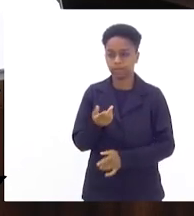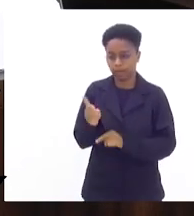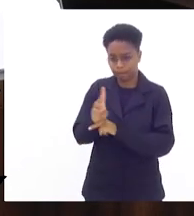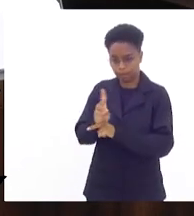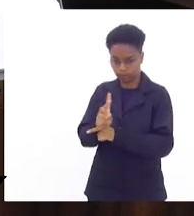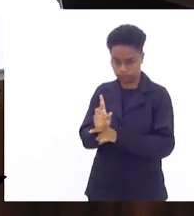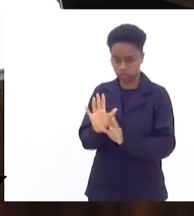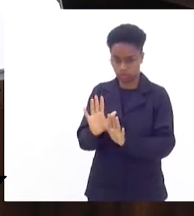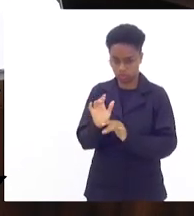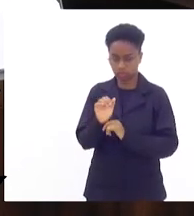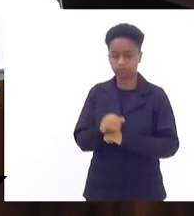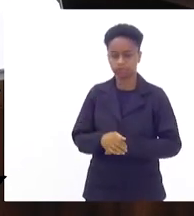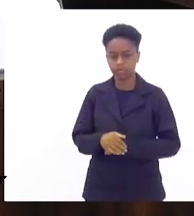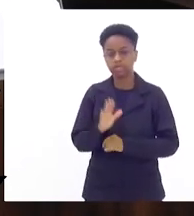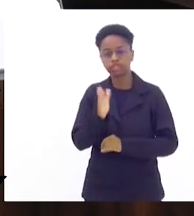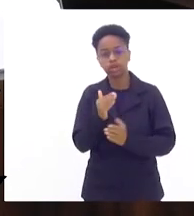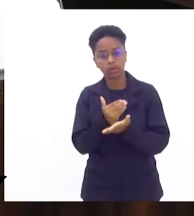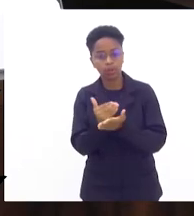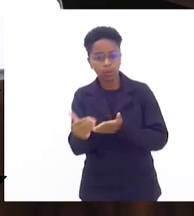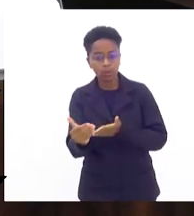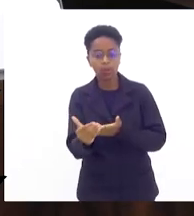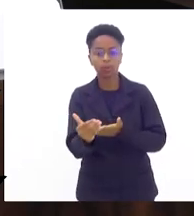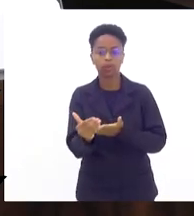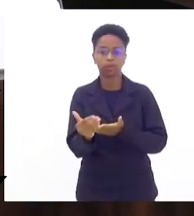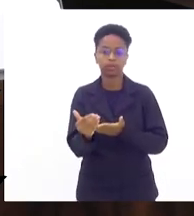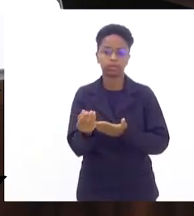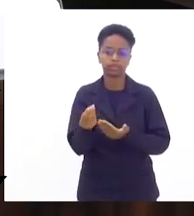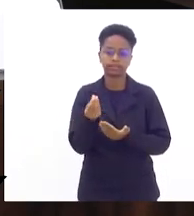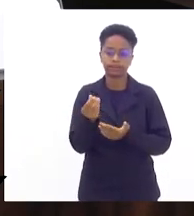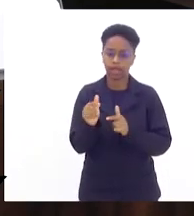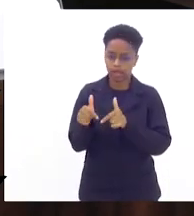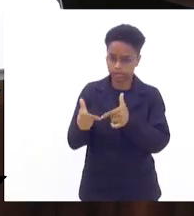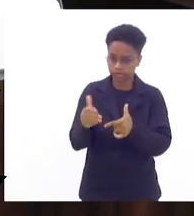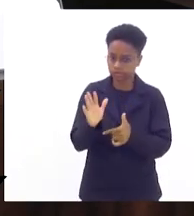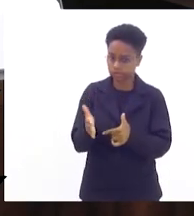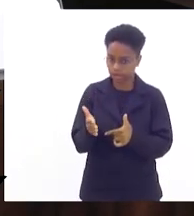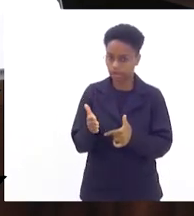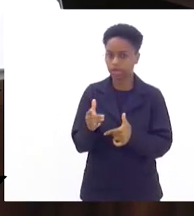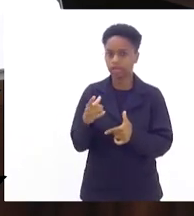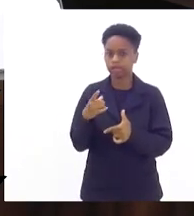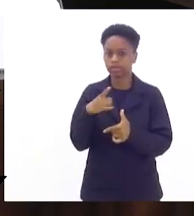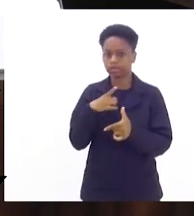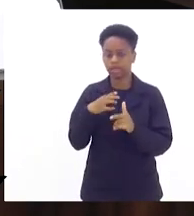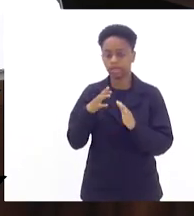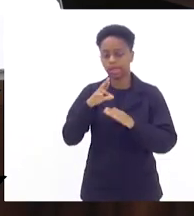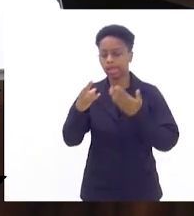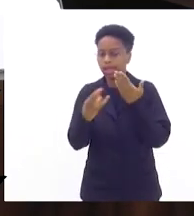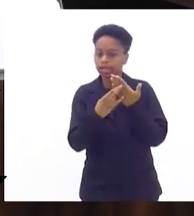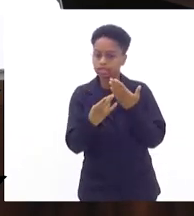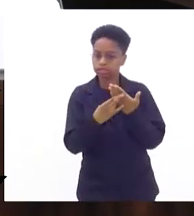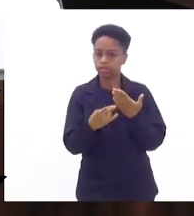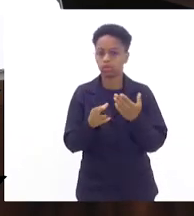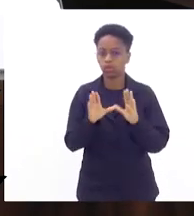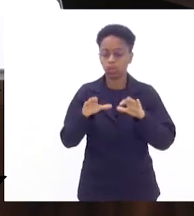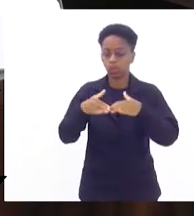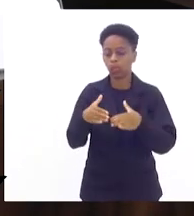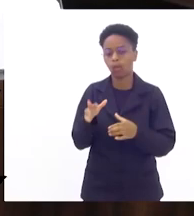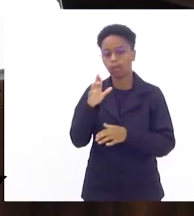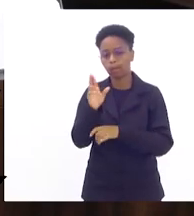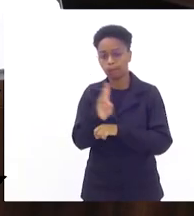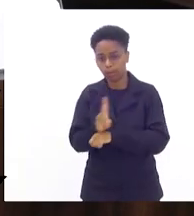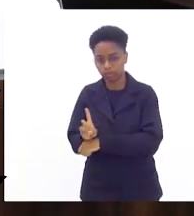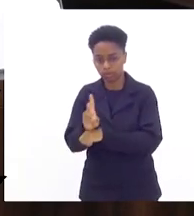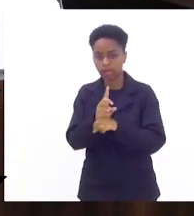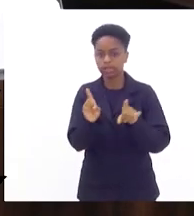provisório, né, que já começou aí a atuar em cima do regimento interno do Comitê de Monitoramento,